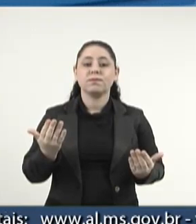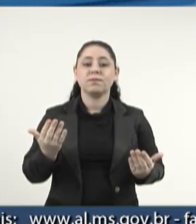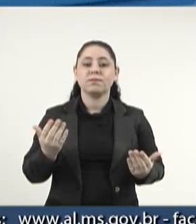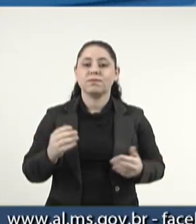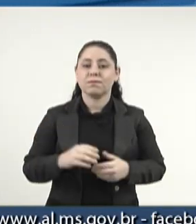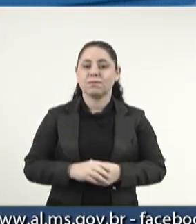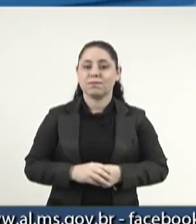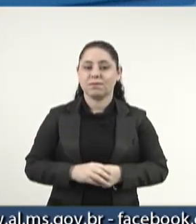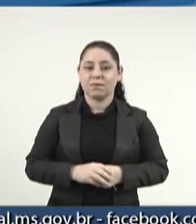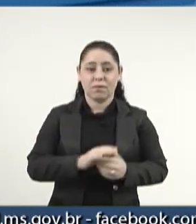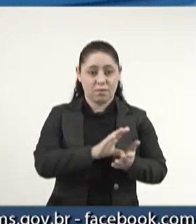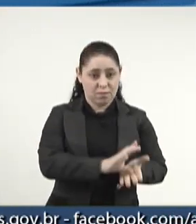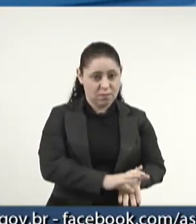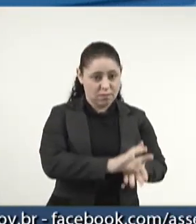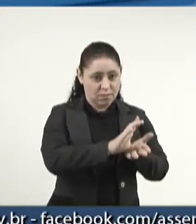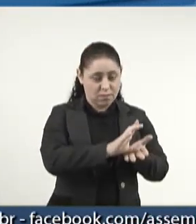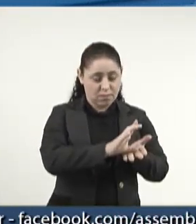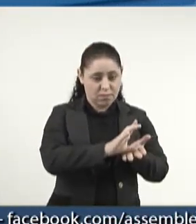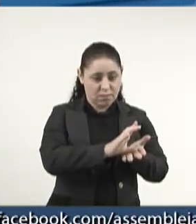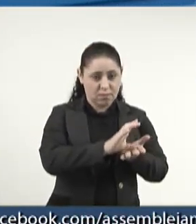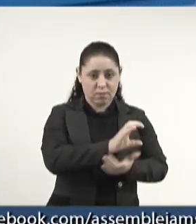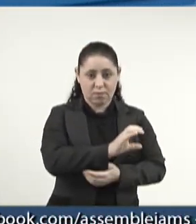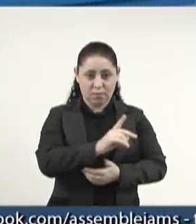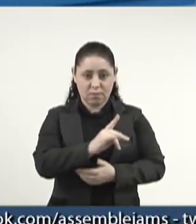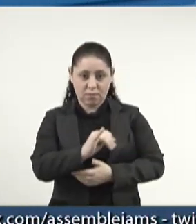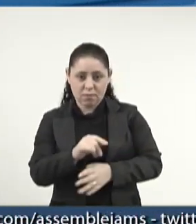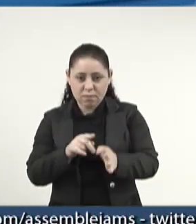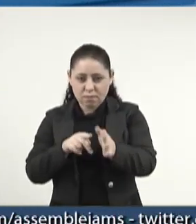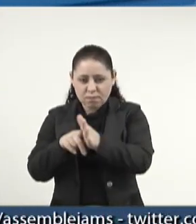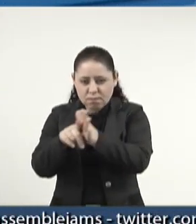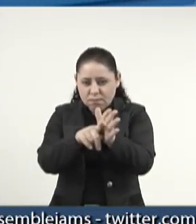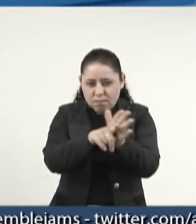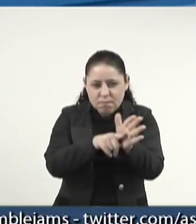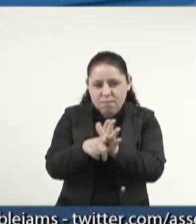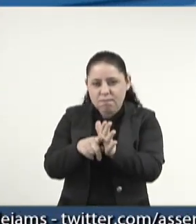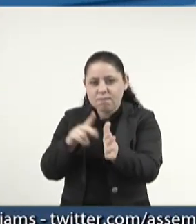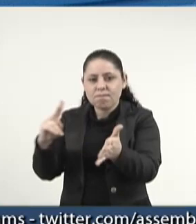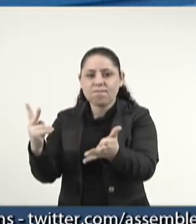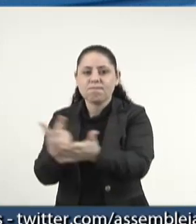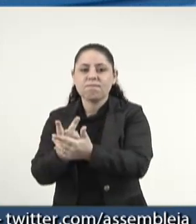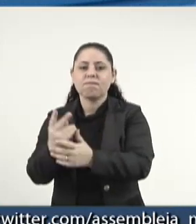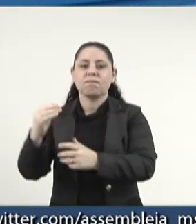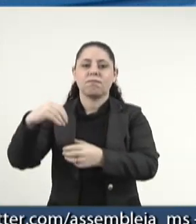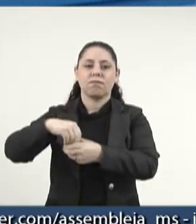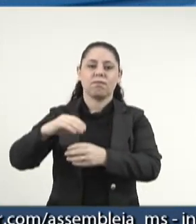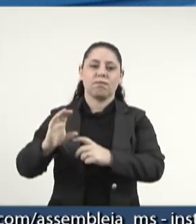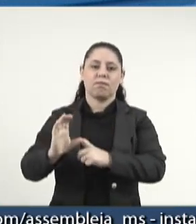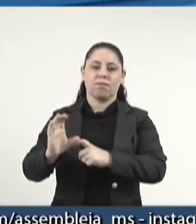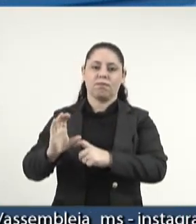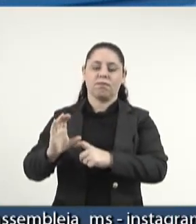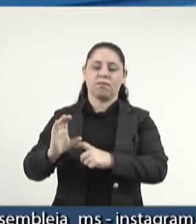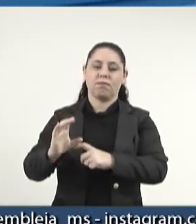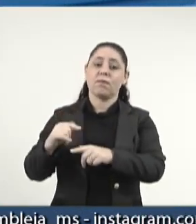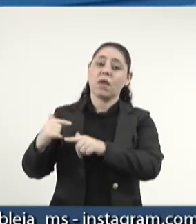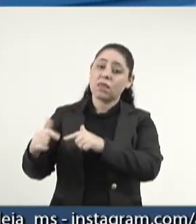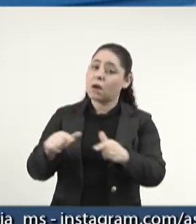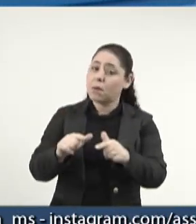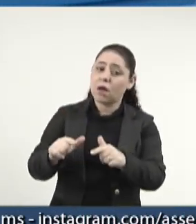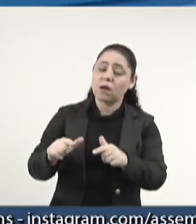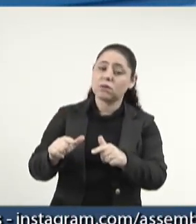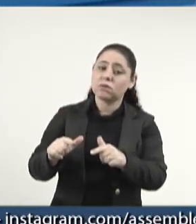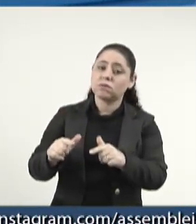vez de uma comissão parlamentar de inquérito investigar o que acontece de errado na CACEMES e trabalhar